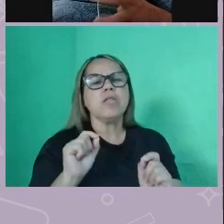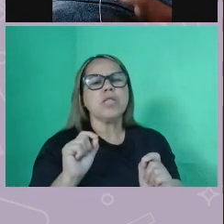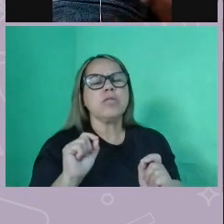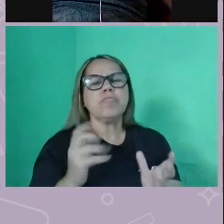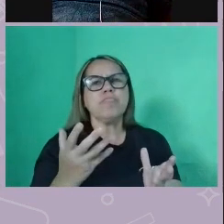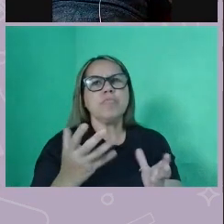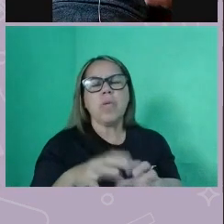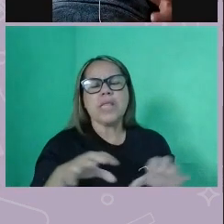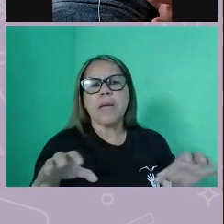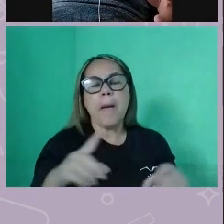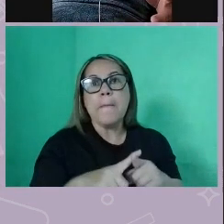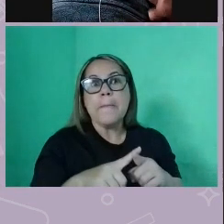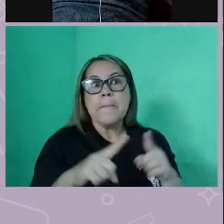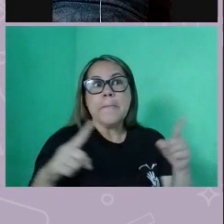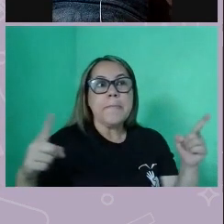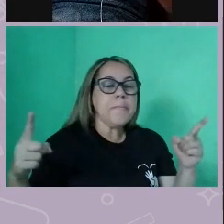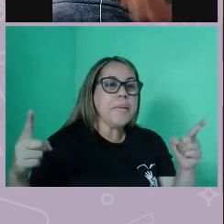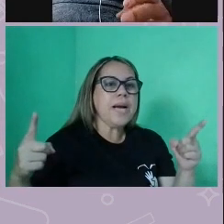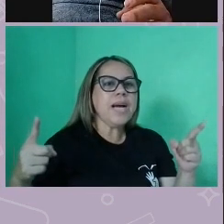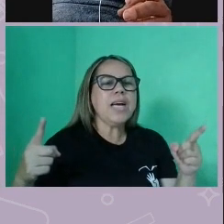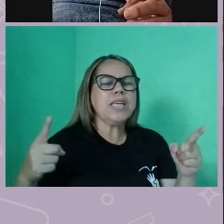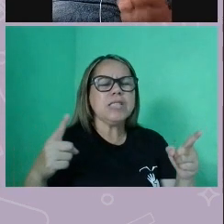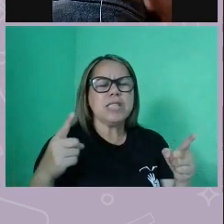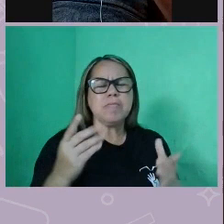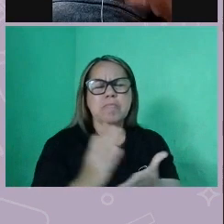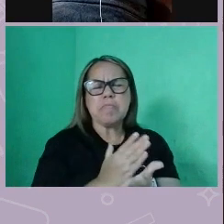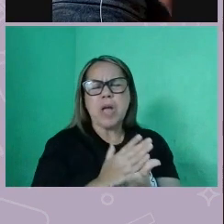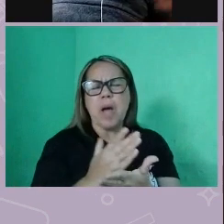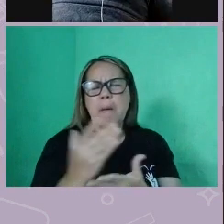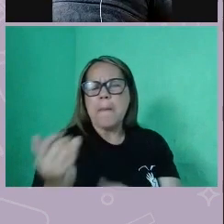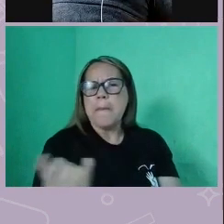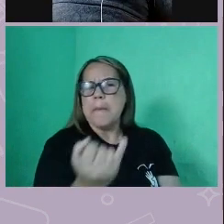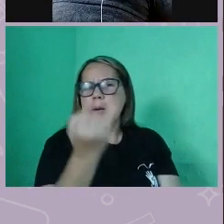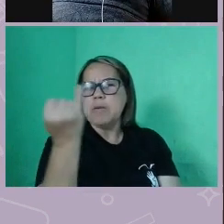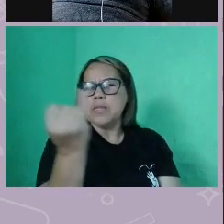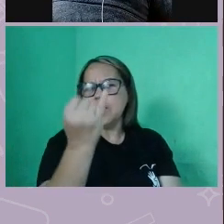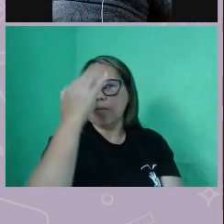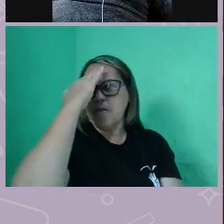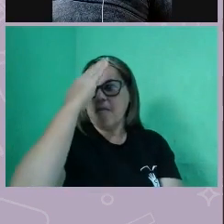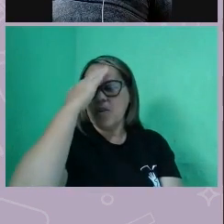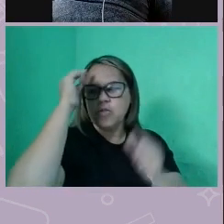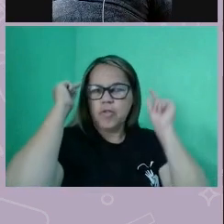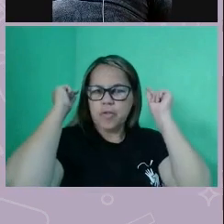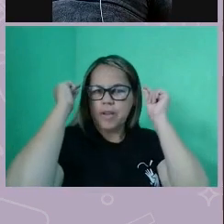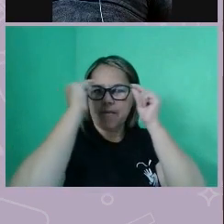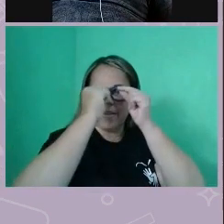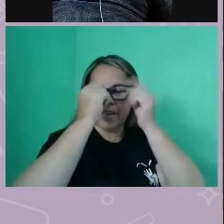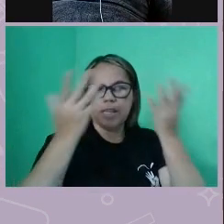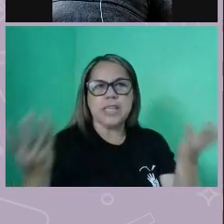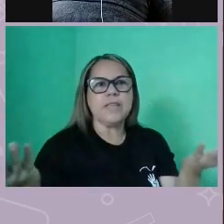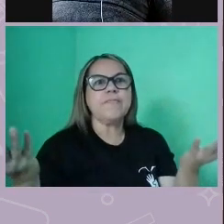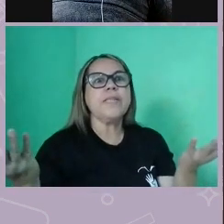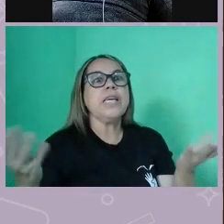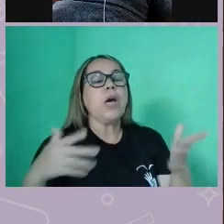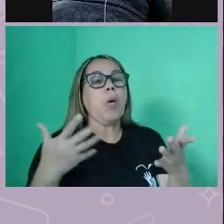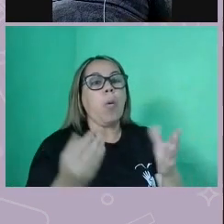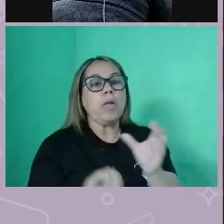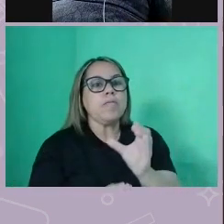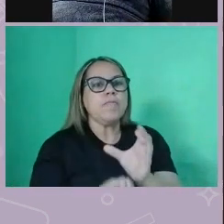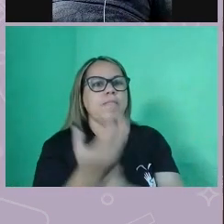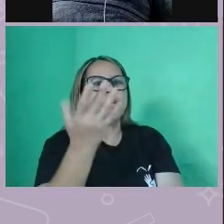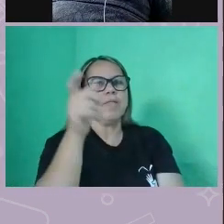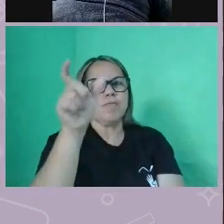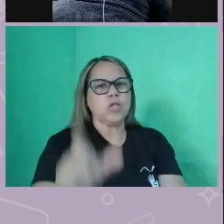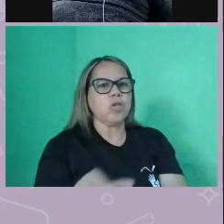mas um marco fundamental para a filosofia grega quando Sócrates aparece com ideias